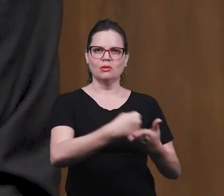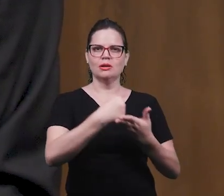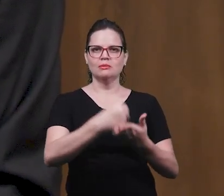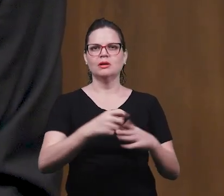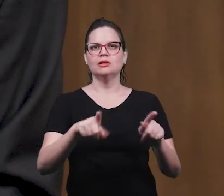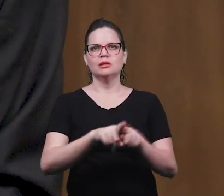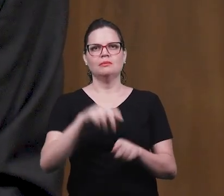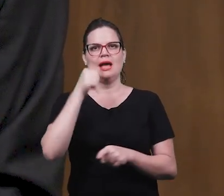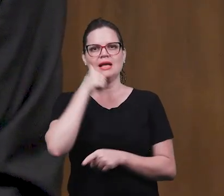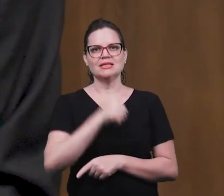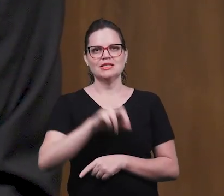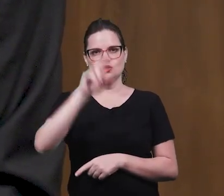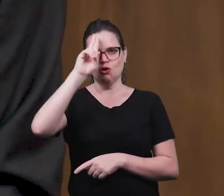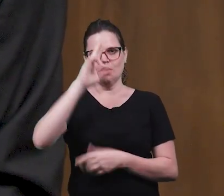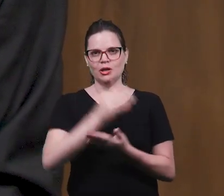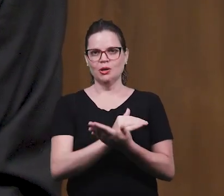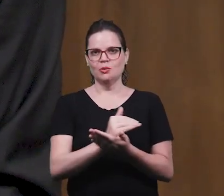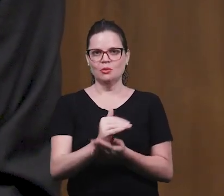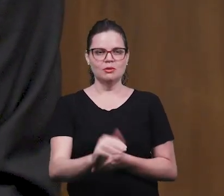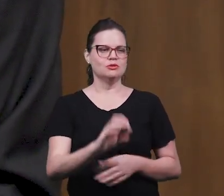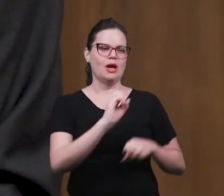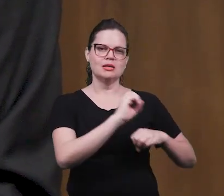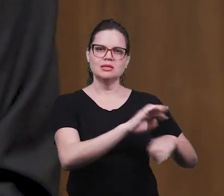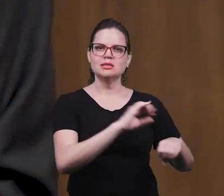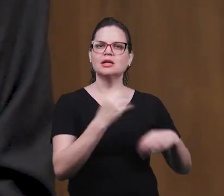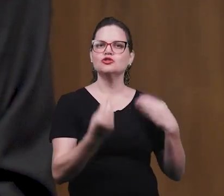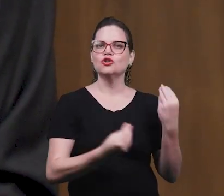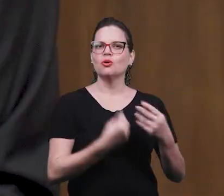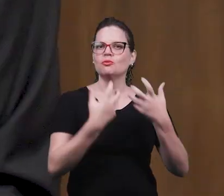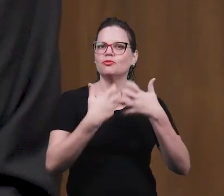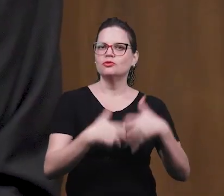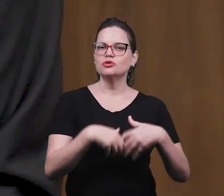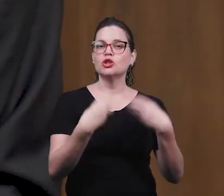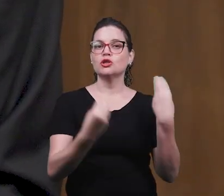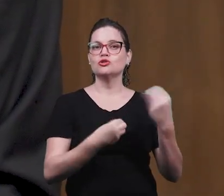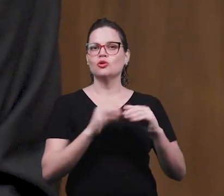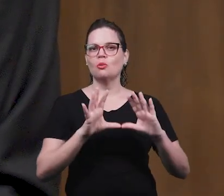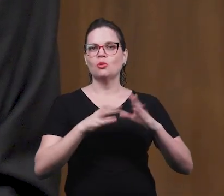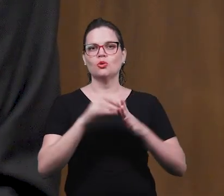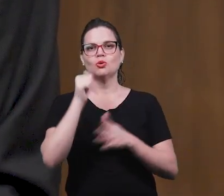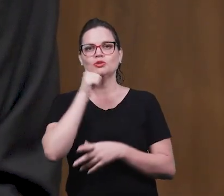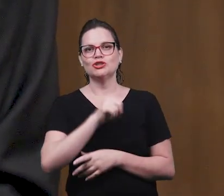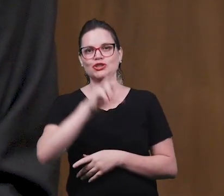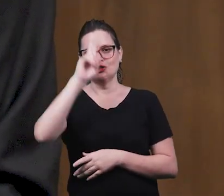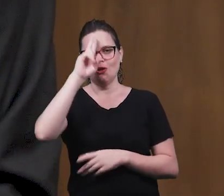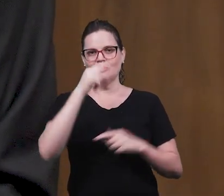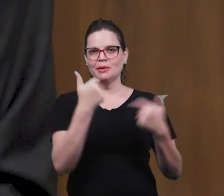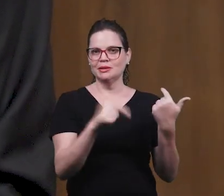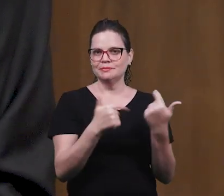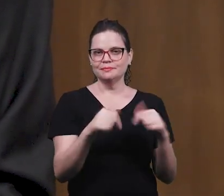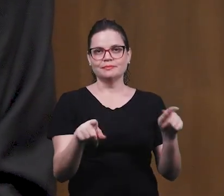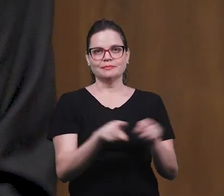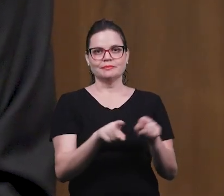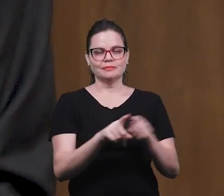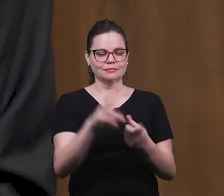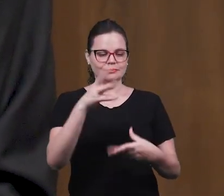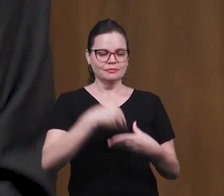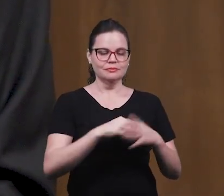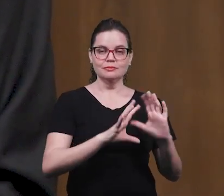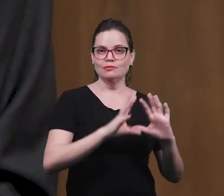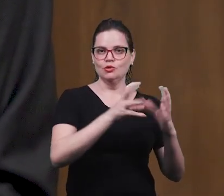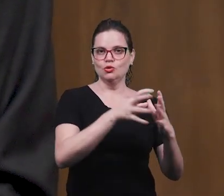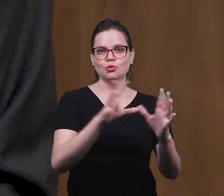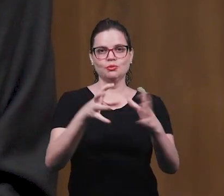as senhoras que estão iniciando com o trabalho de senhoras. Nós montamos grupos, né, dentro dos irmãos que